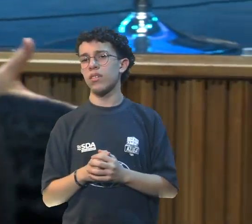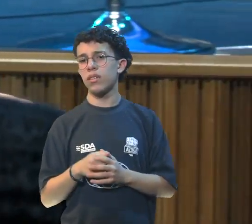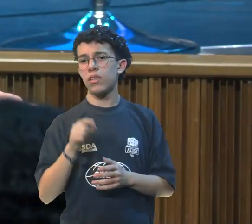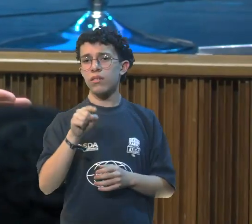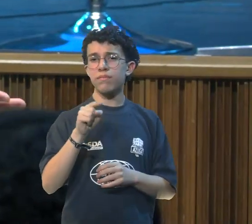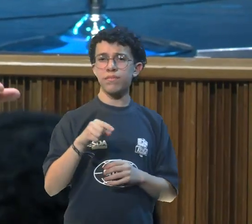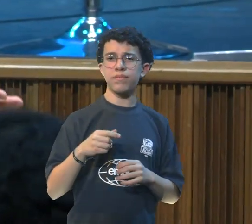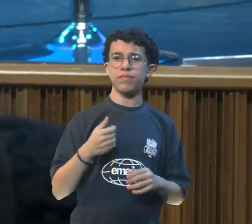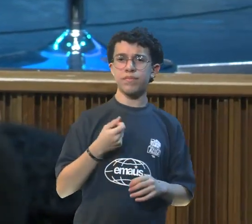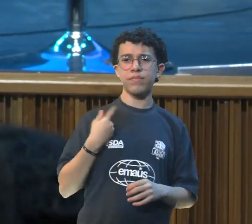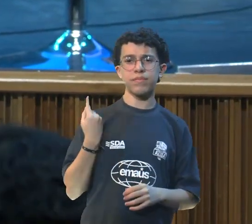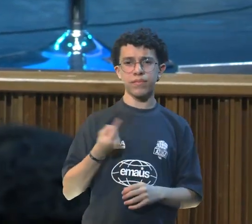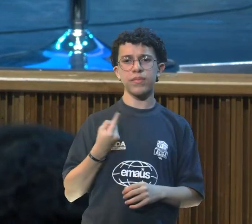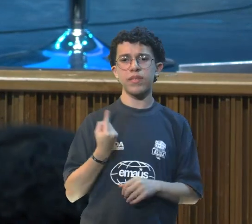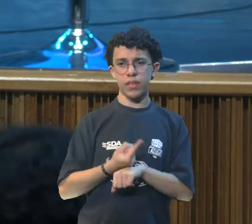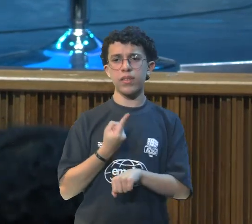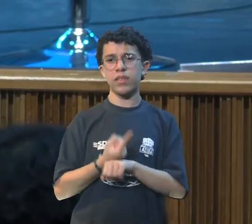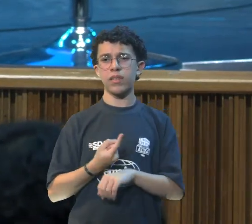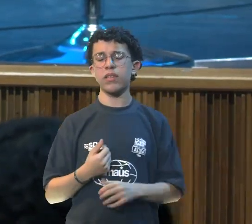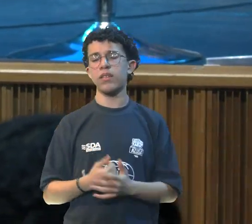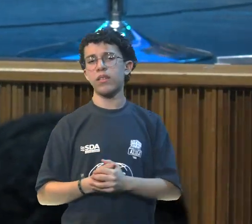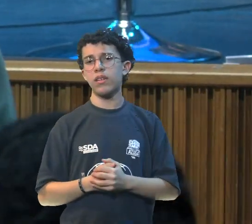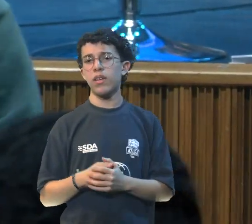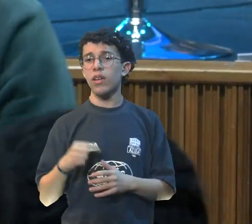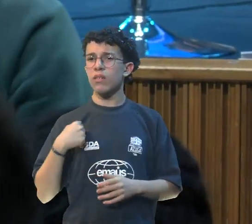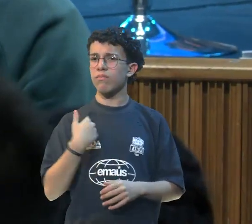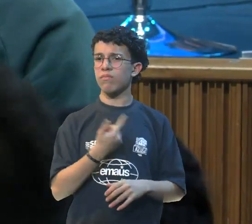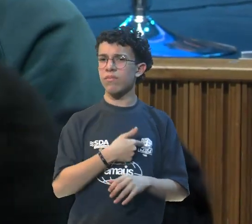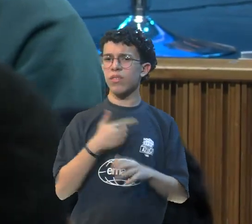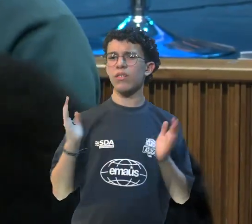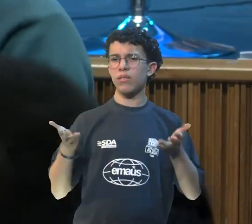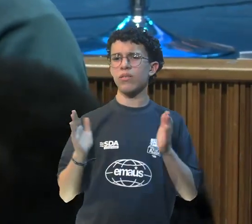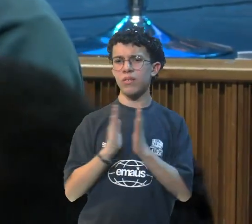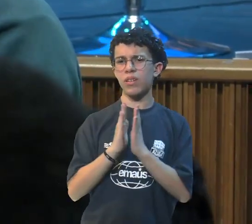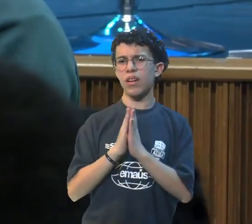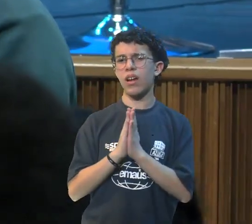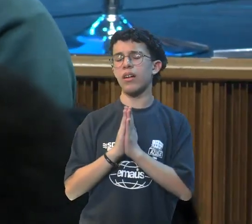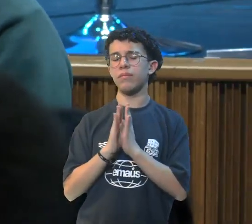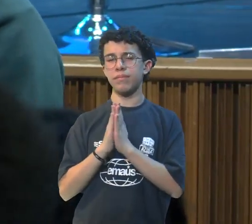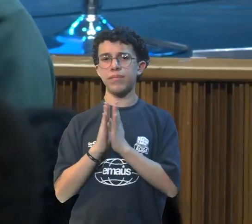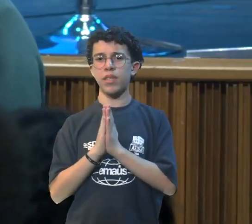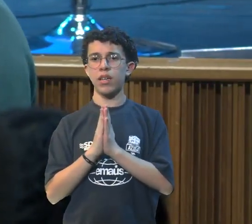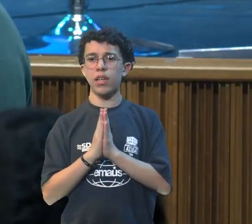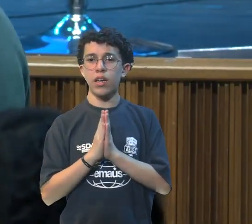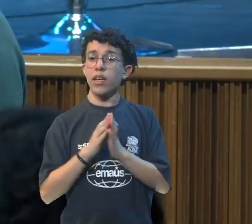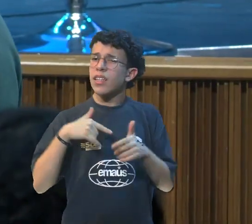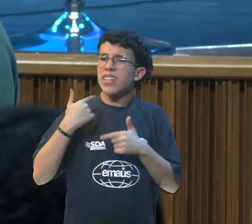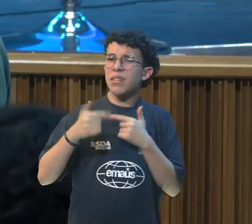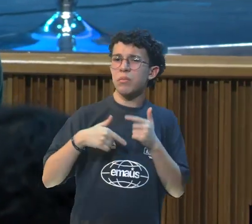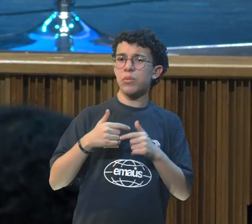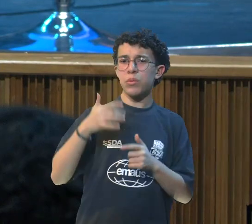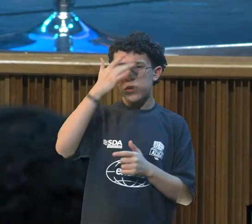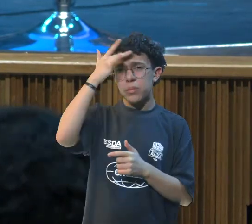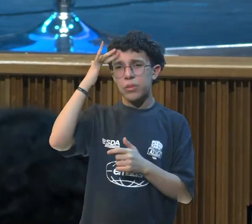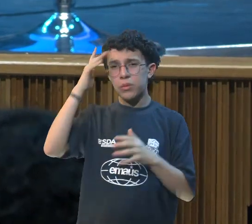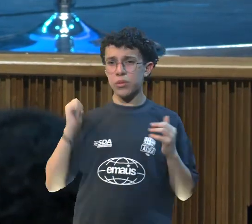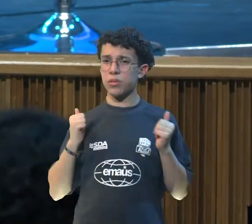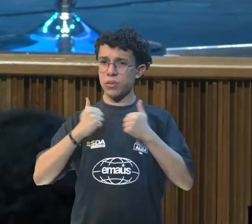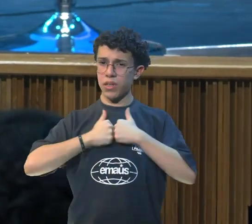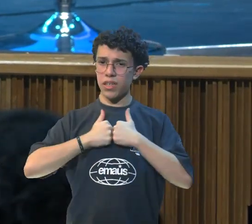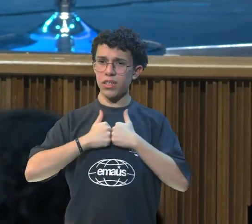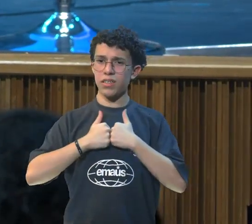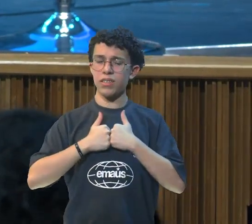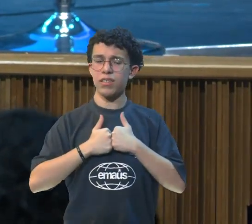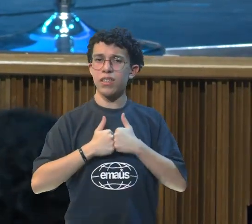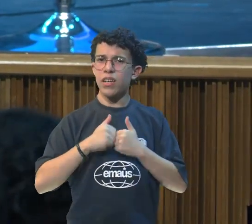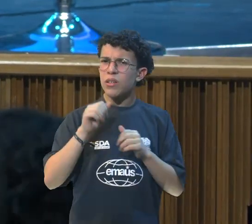vai ganhar. Tá bom? Então vamos orar. Depois que eu orar, o povo de colete vai vir até vocês. E se não vier ninguém até você, porque é muita